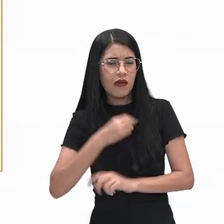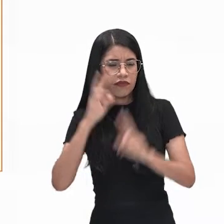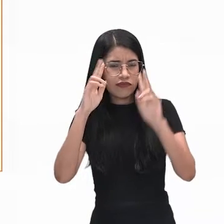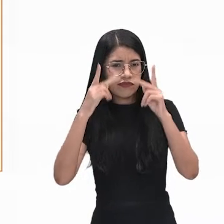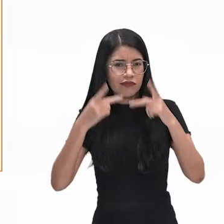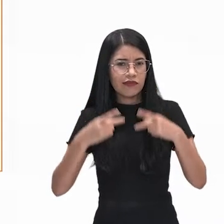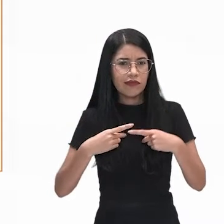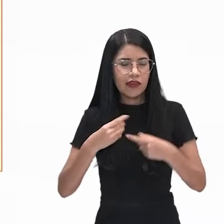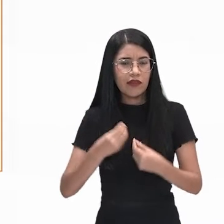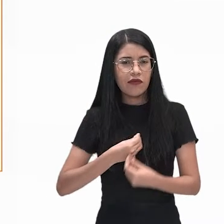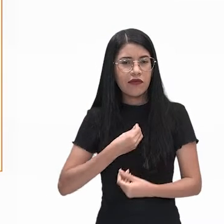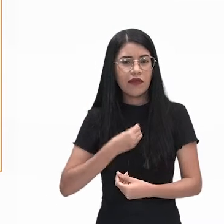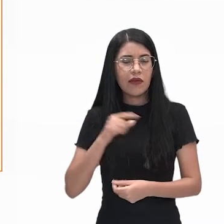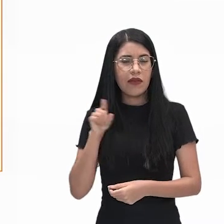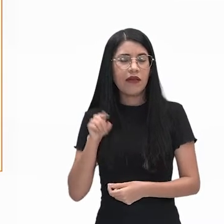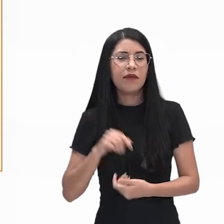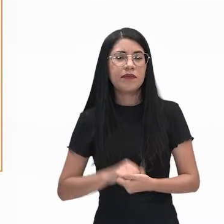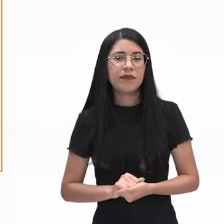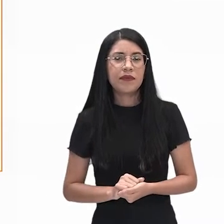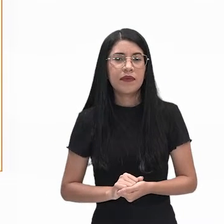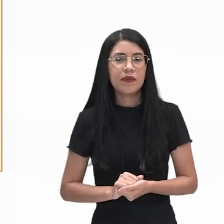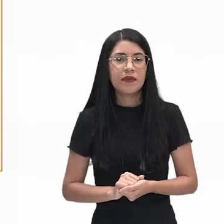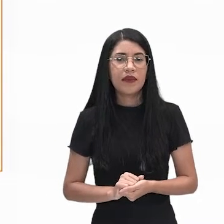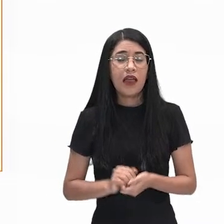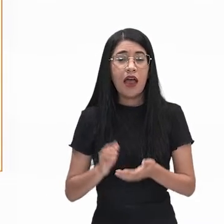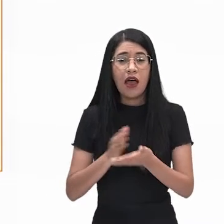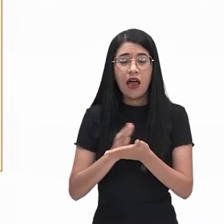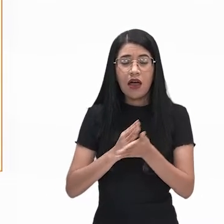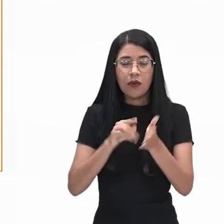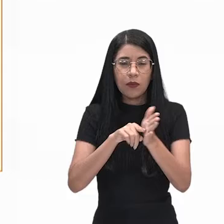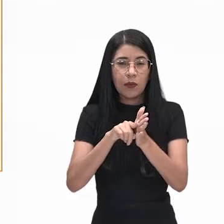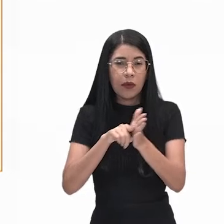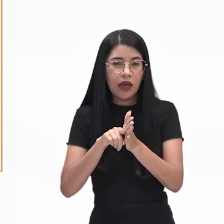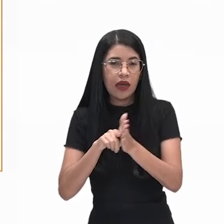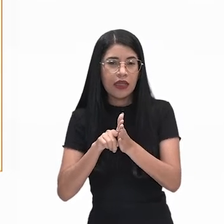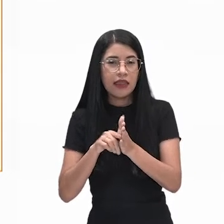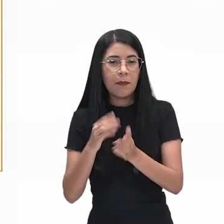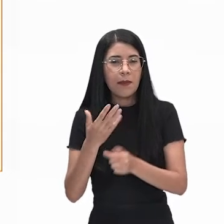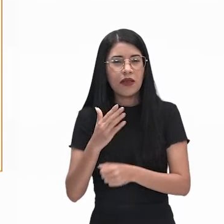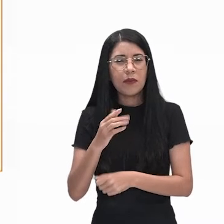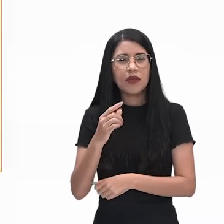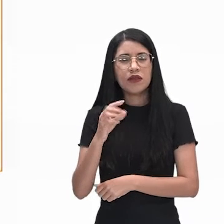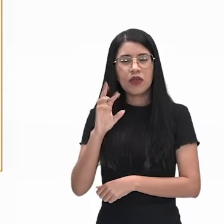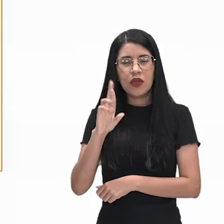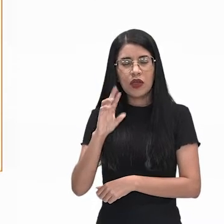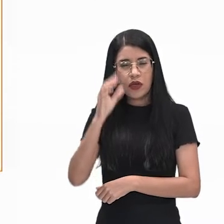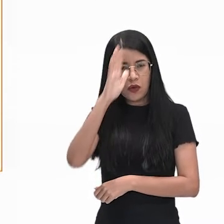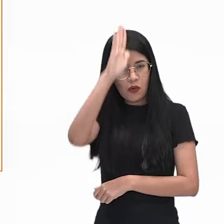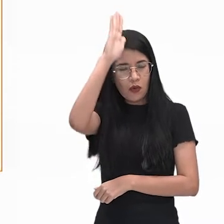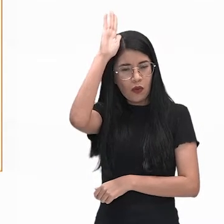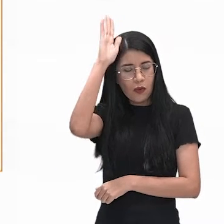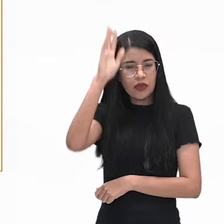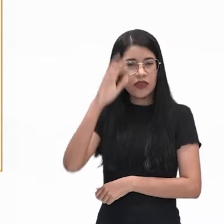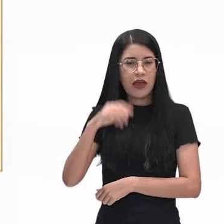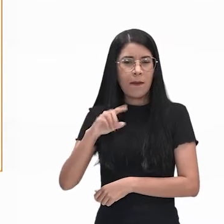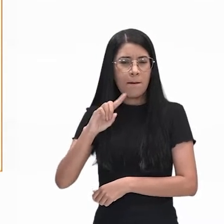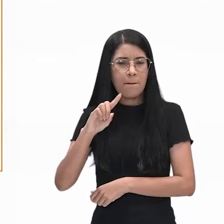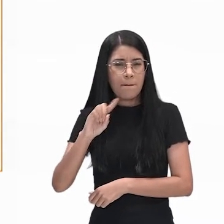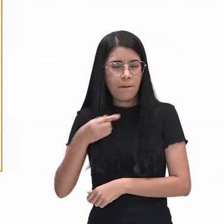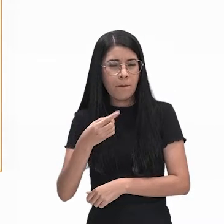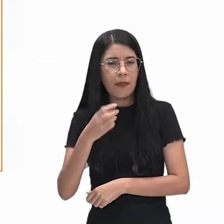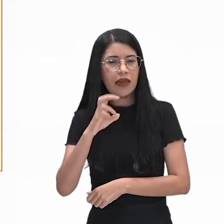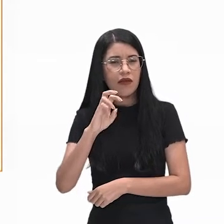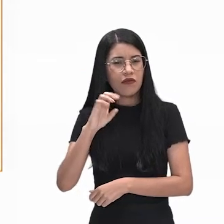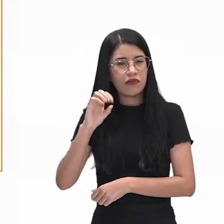está destacando aqui na antiguidade, tá bom? E a cidade só começa a crescer e o mundo só passou a se tornar